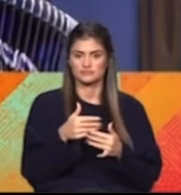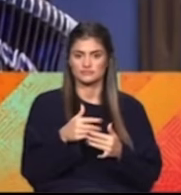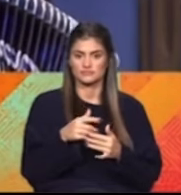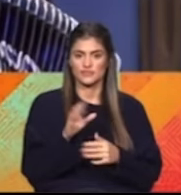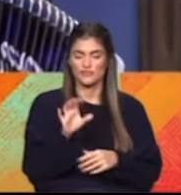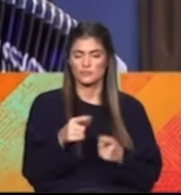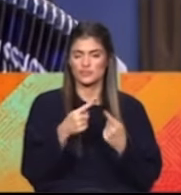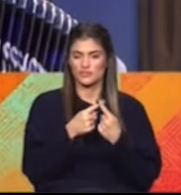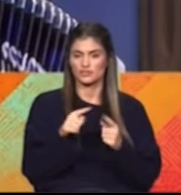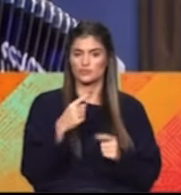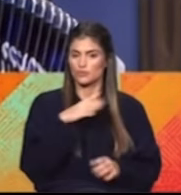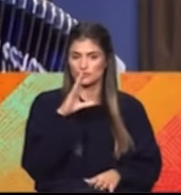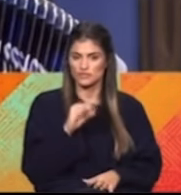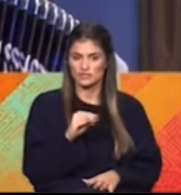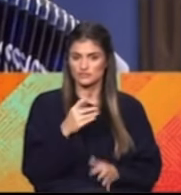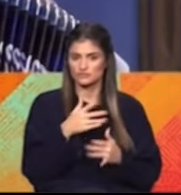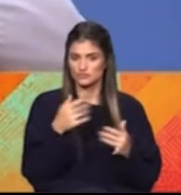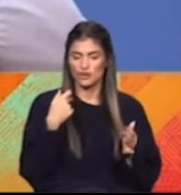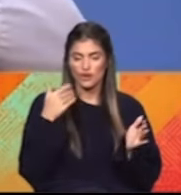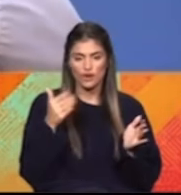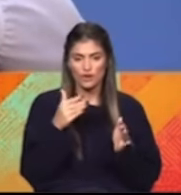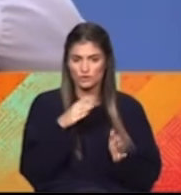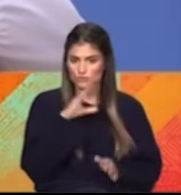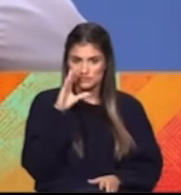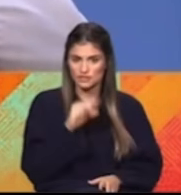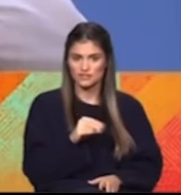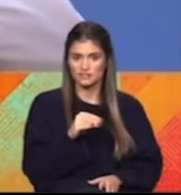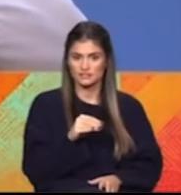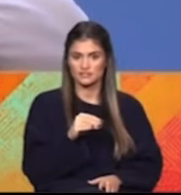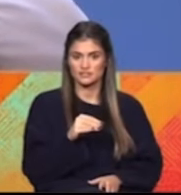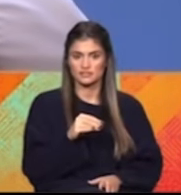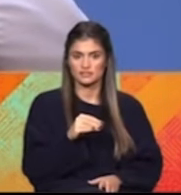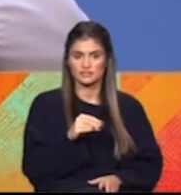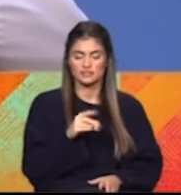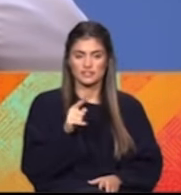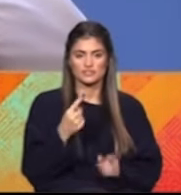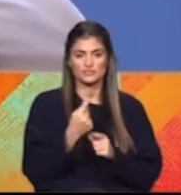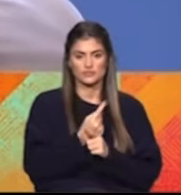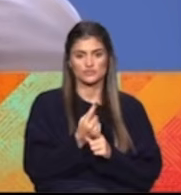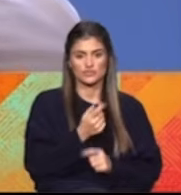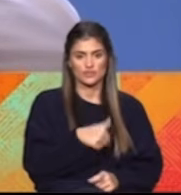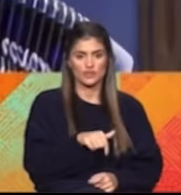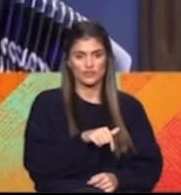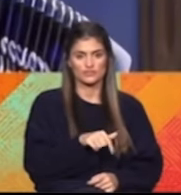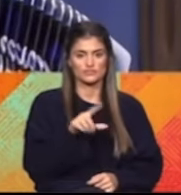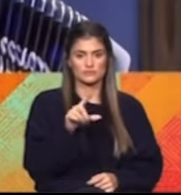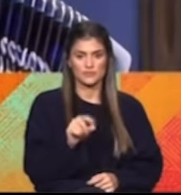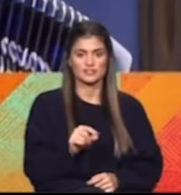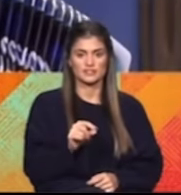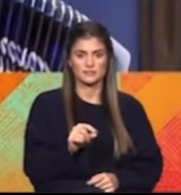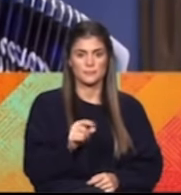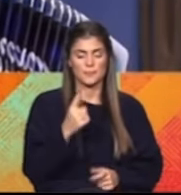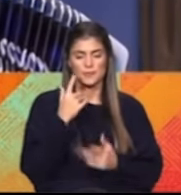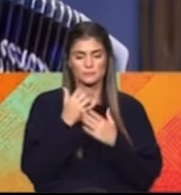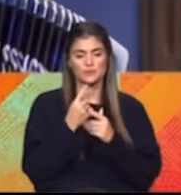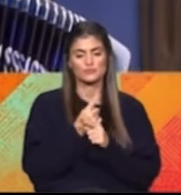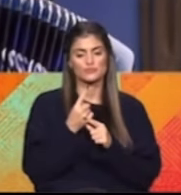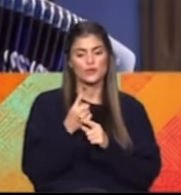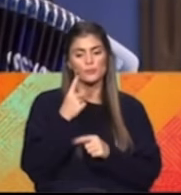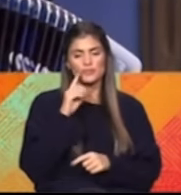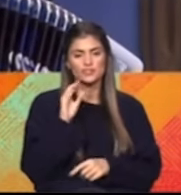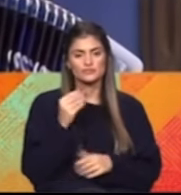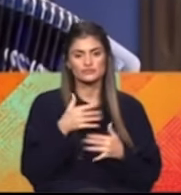completamente diferentes. Eu não sei tocar concertina, não sei. Okay. E é dessas coisas que nós temos que salientar, porque é um menino que